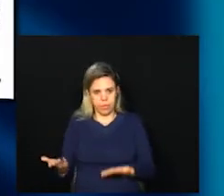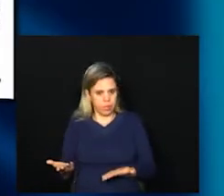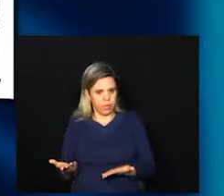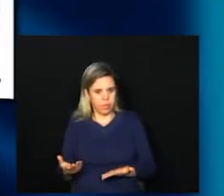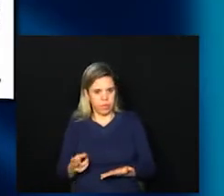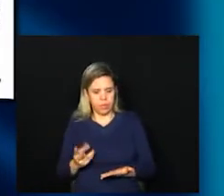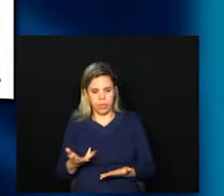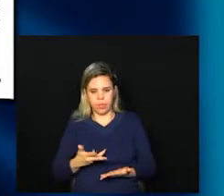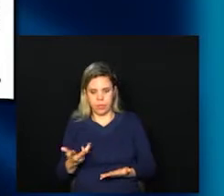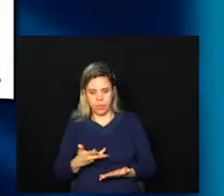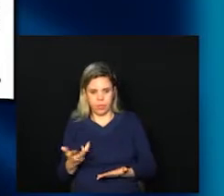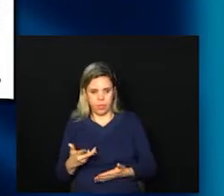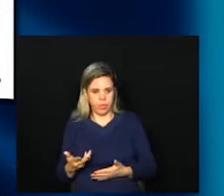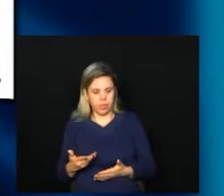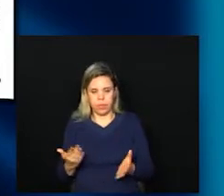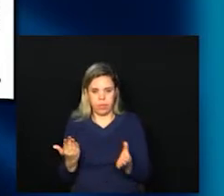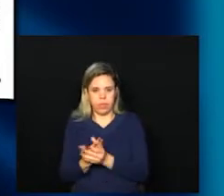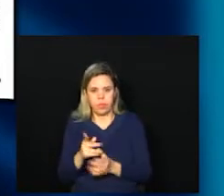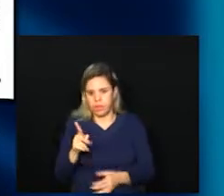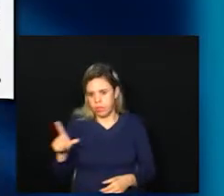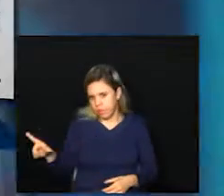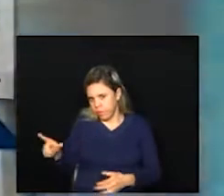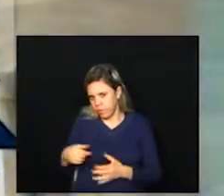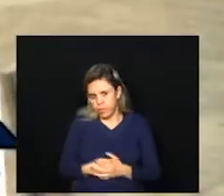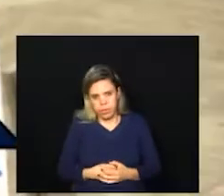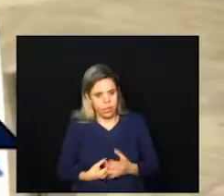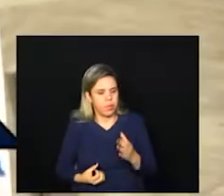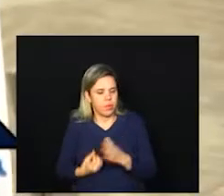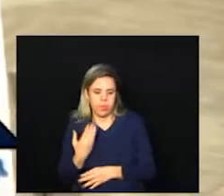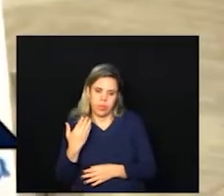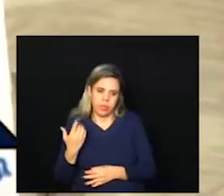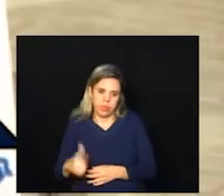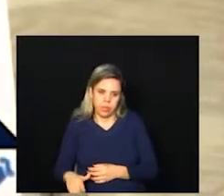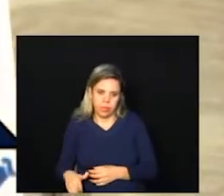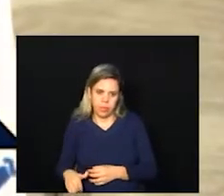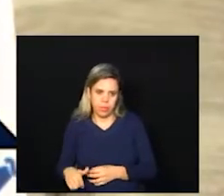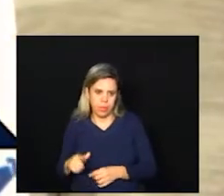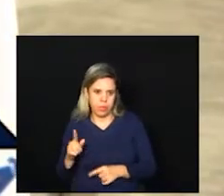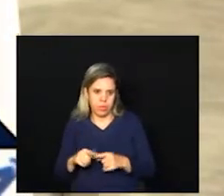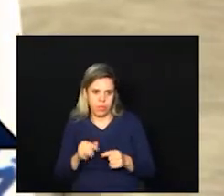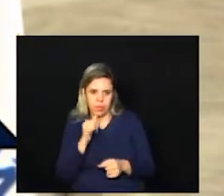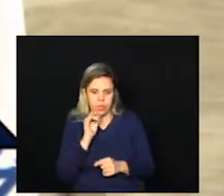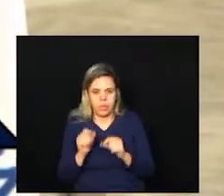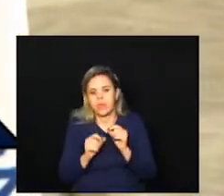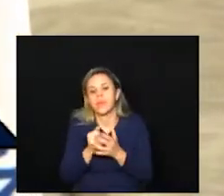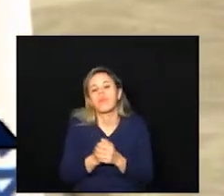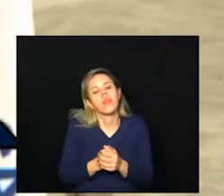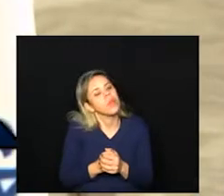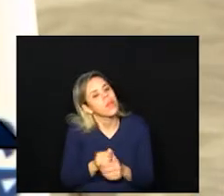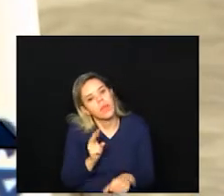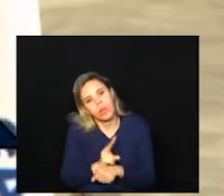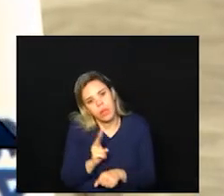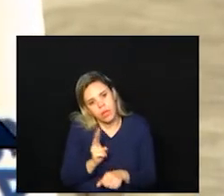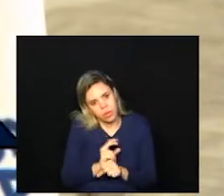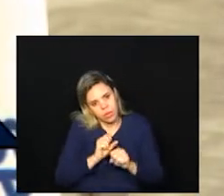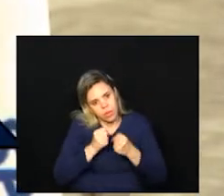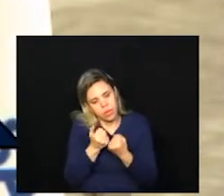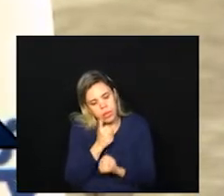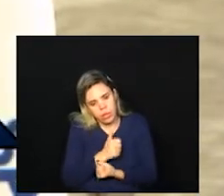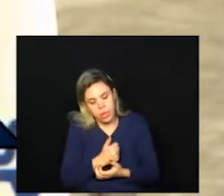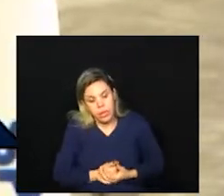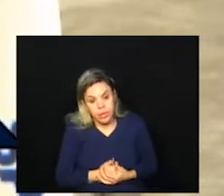dar celeridade no processo do PL. Ela cria mais um instrumento de proteção e defesa da